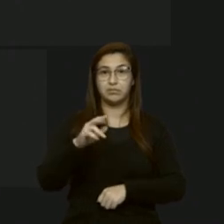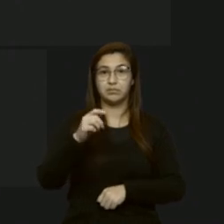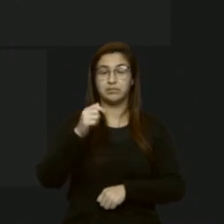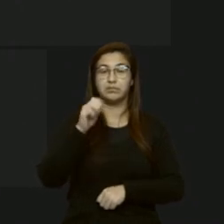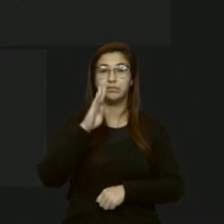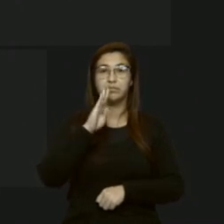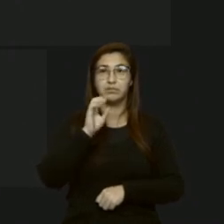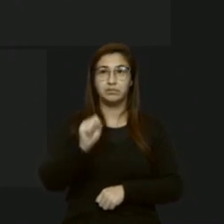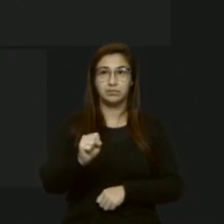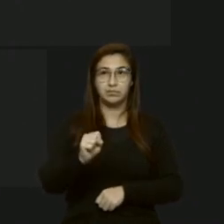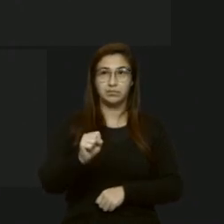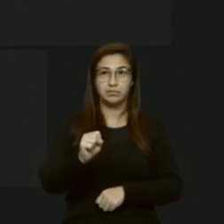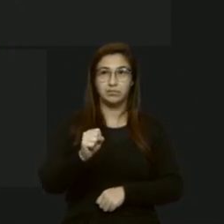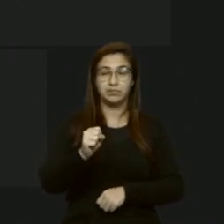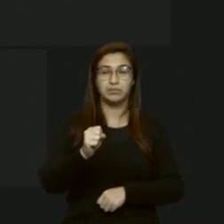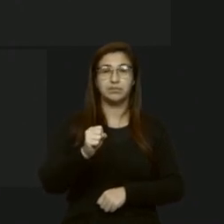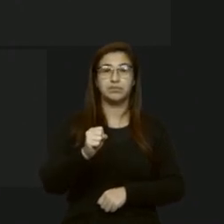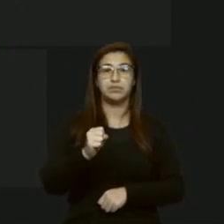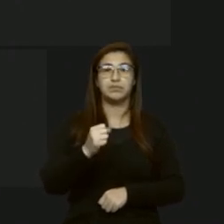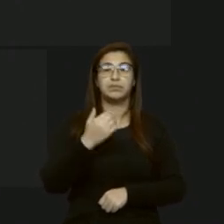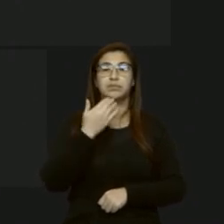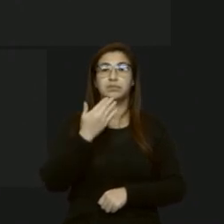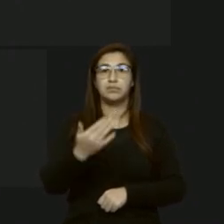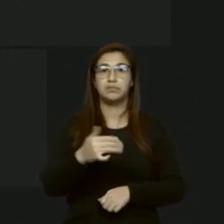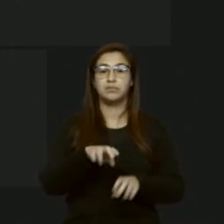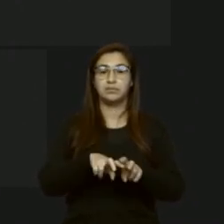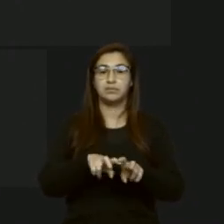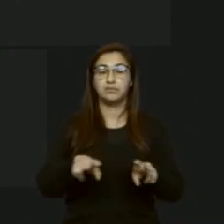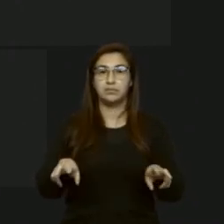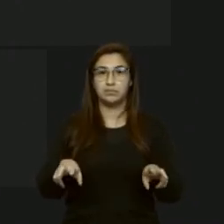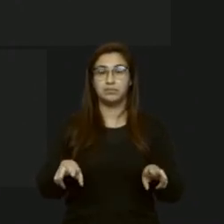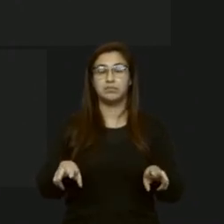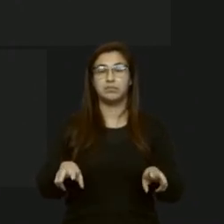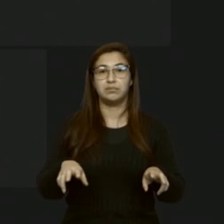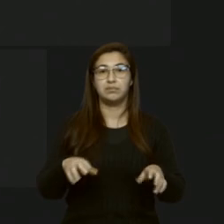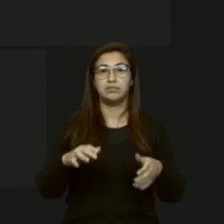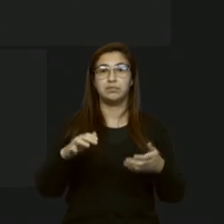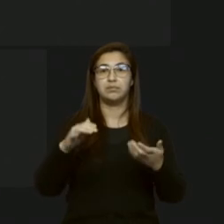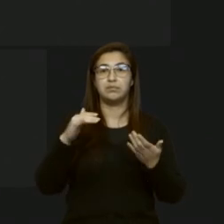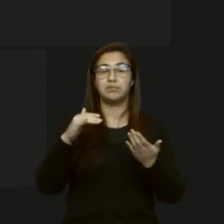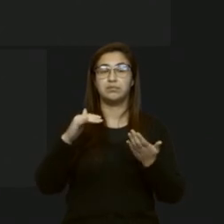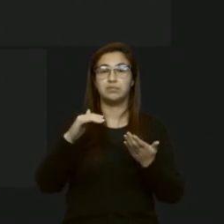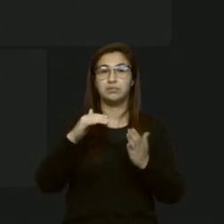Souza, manifestando à mesa da Câmara dos Deputados apoio ao PL